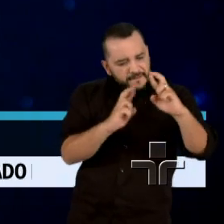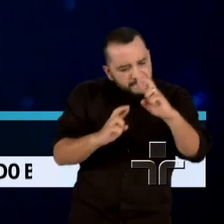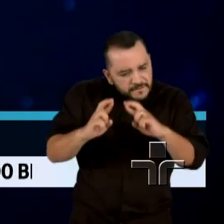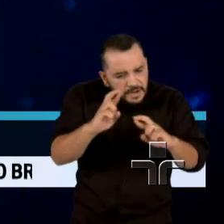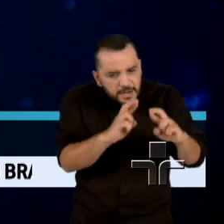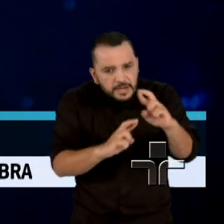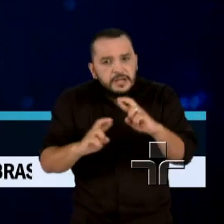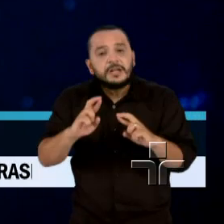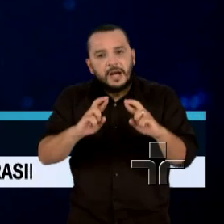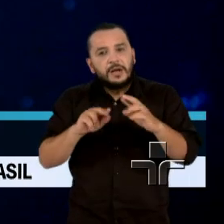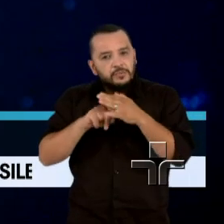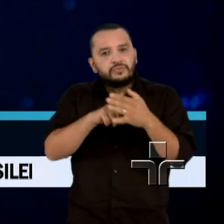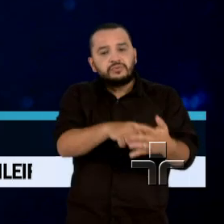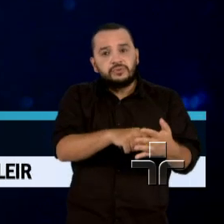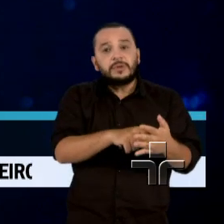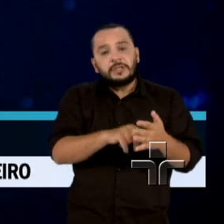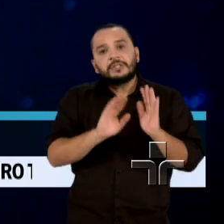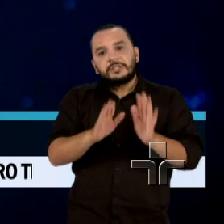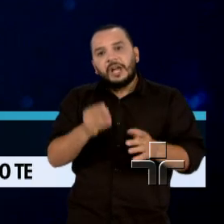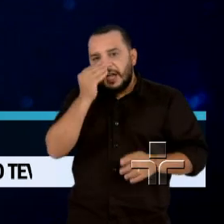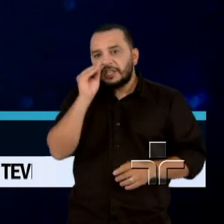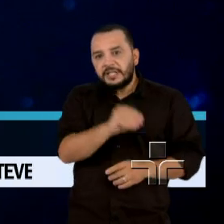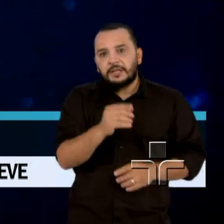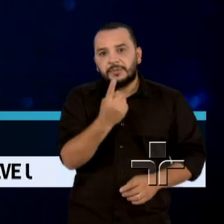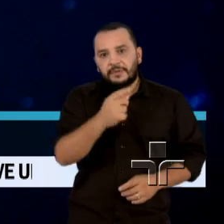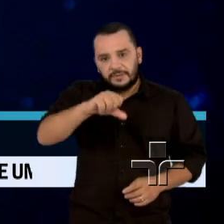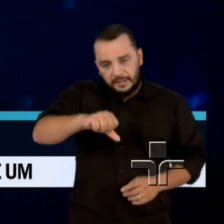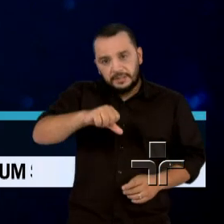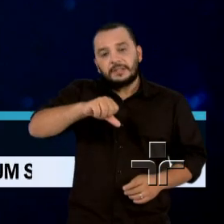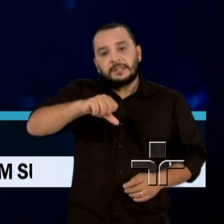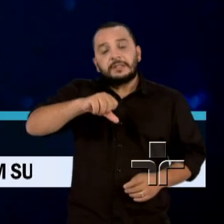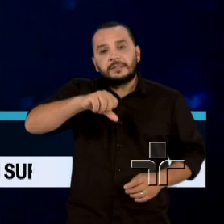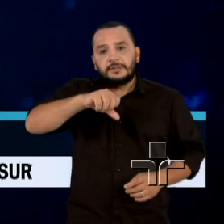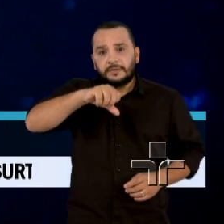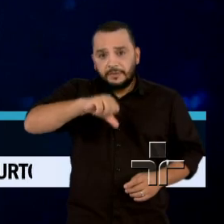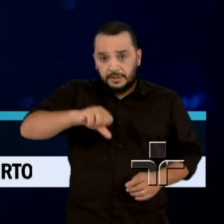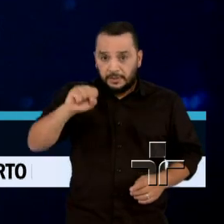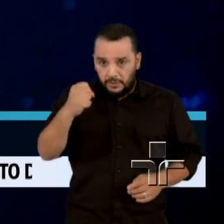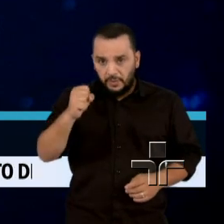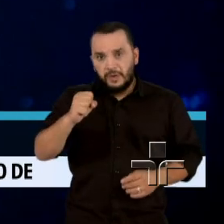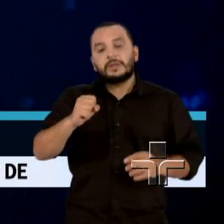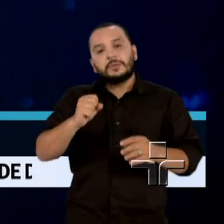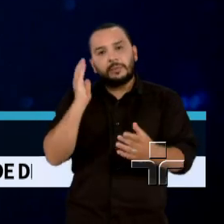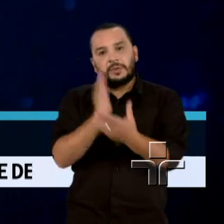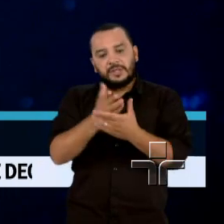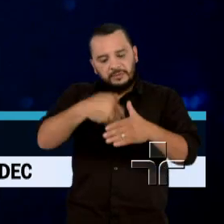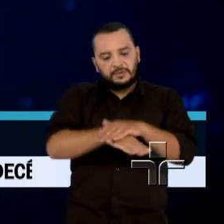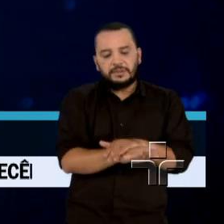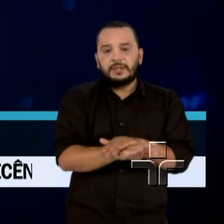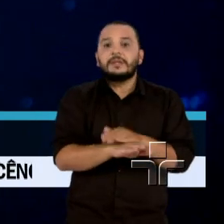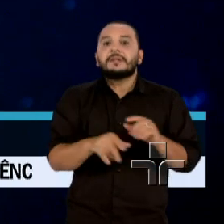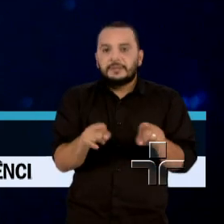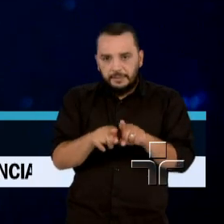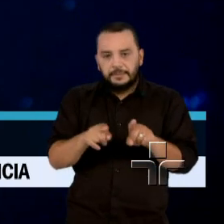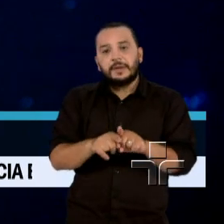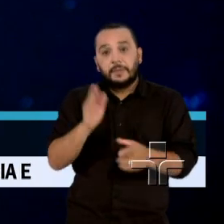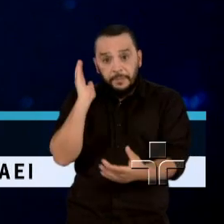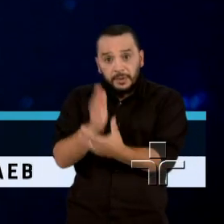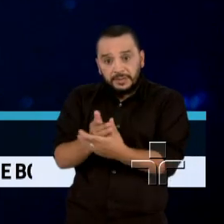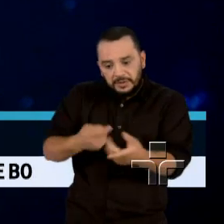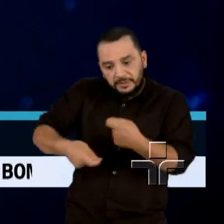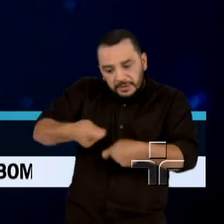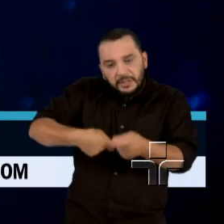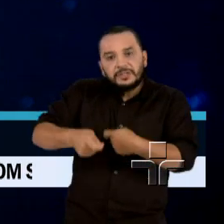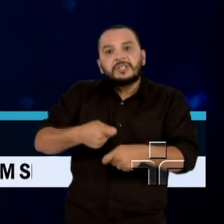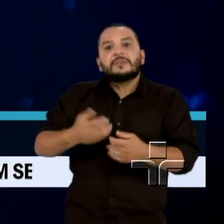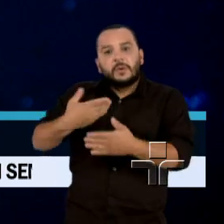foi rejeitada pelo Judiciário em 1998 e o caso foi arquivado. O processo administrativo também instaurado pela Corregedoria